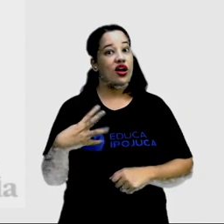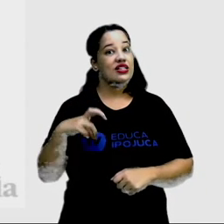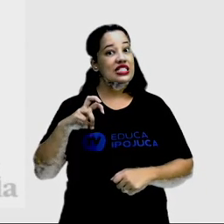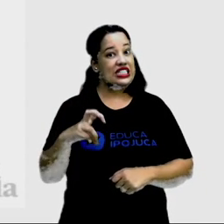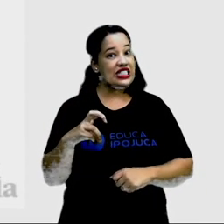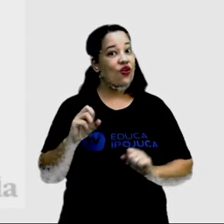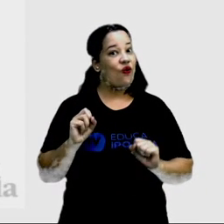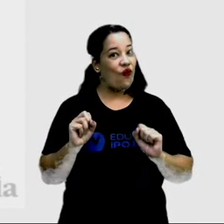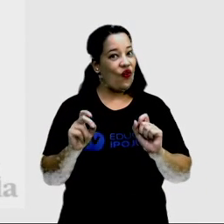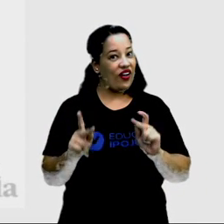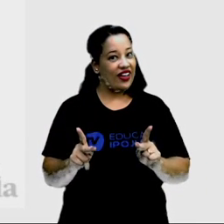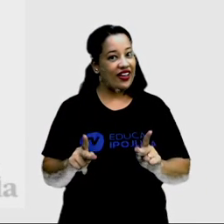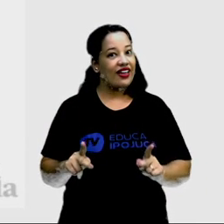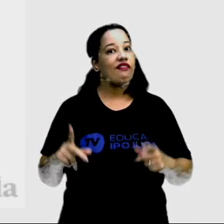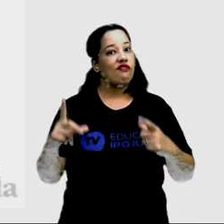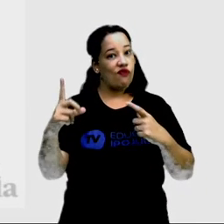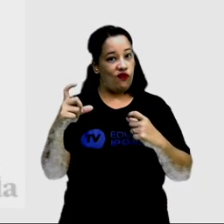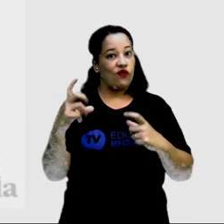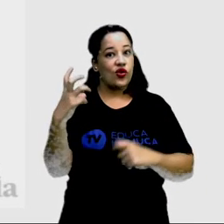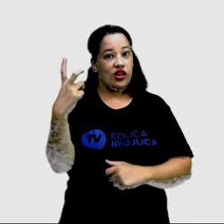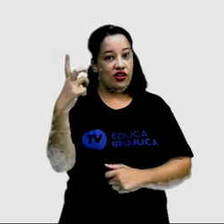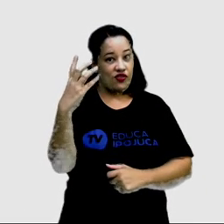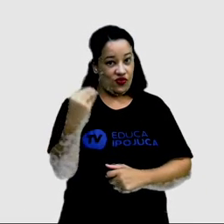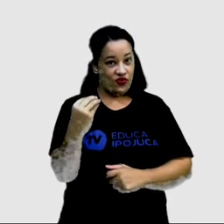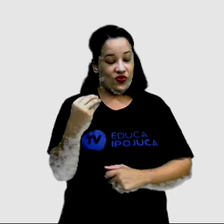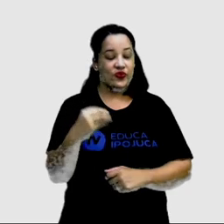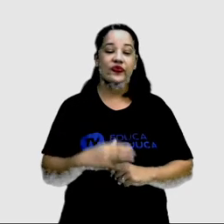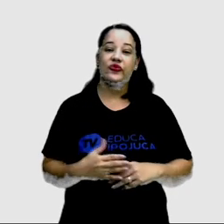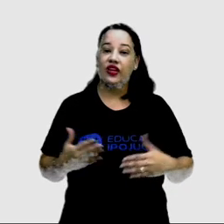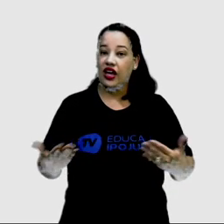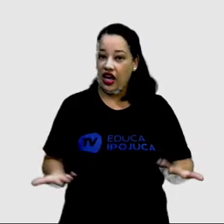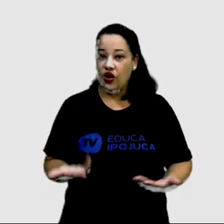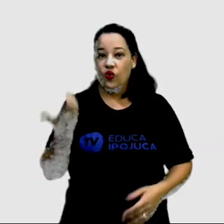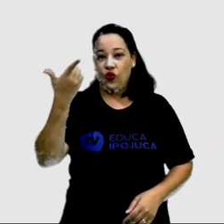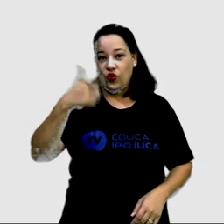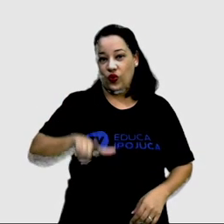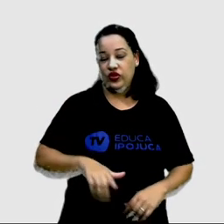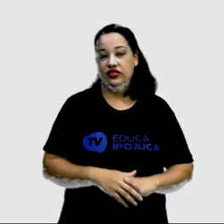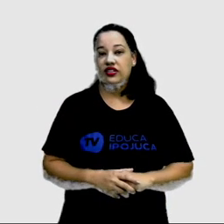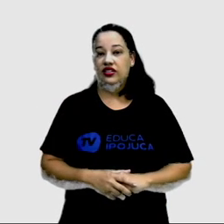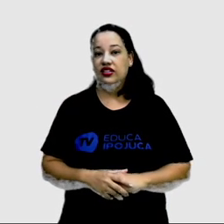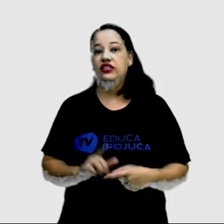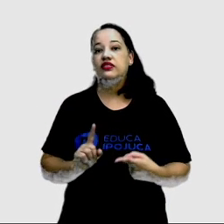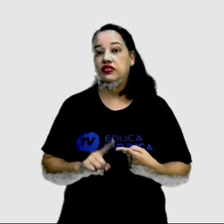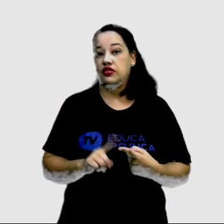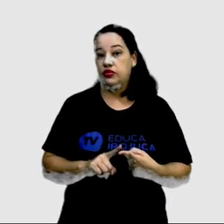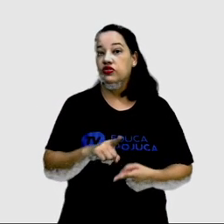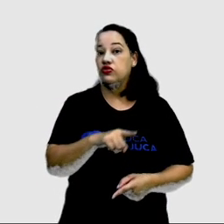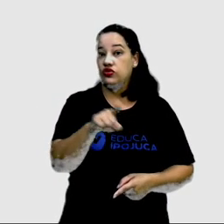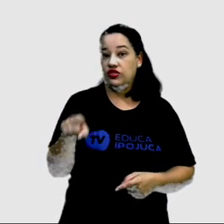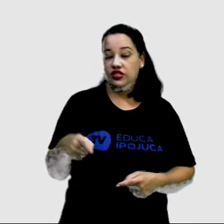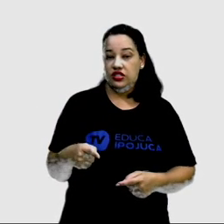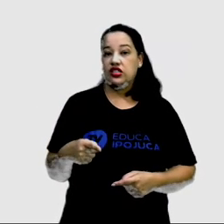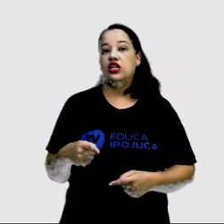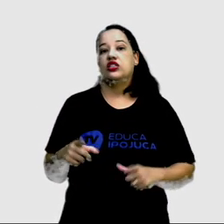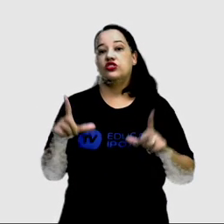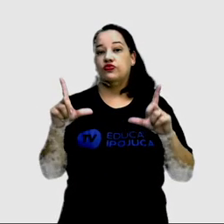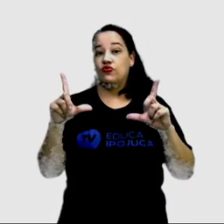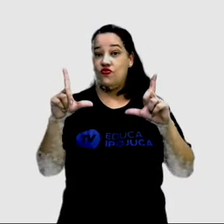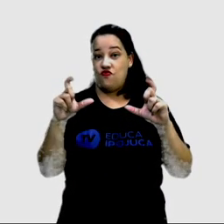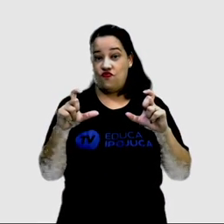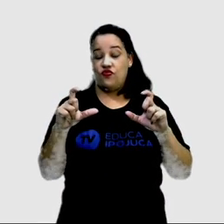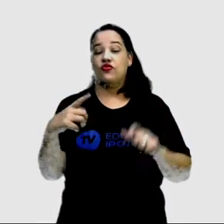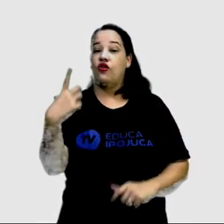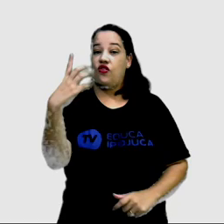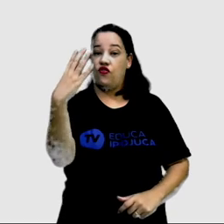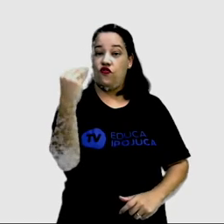1, 2, 3, 4, 5. Ok, fotografou? Vamos para a outra etapa, onde vocês também vão fotografar e